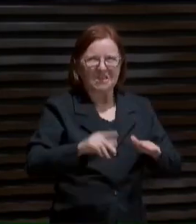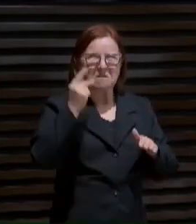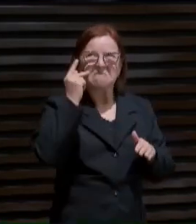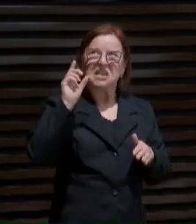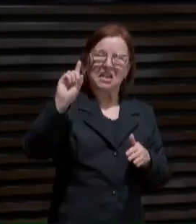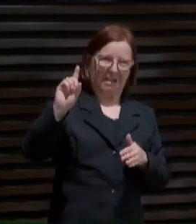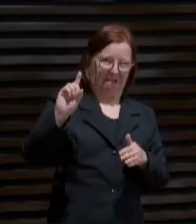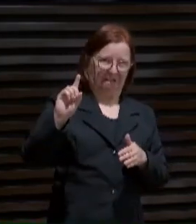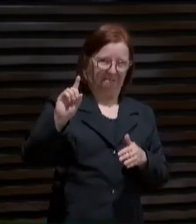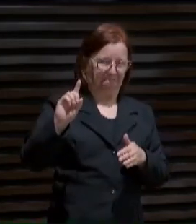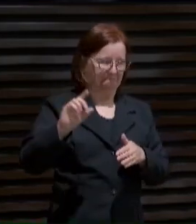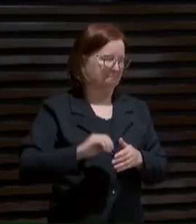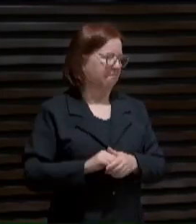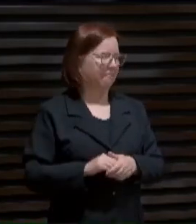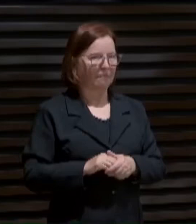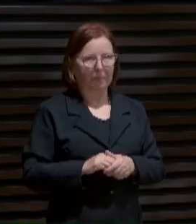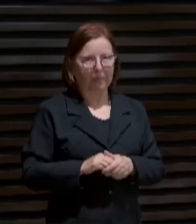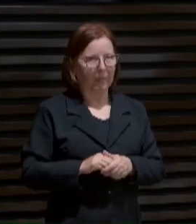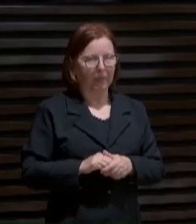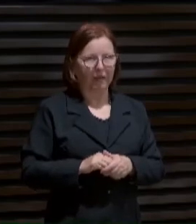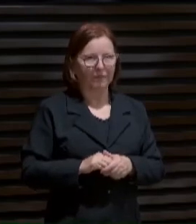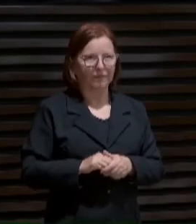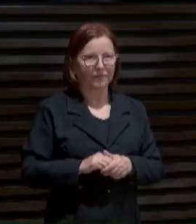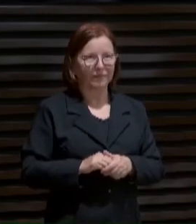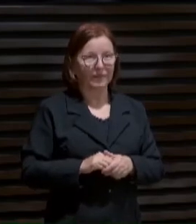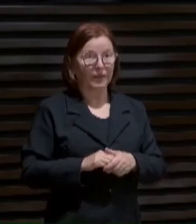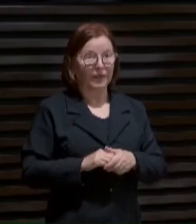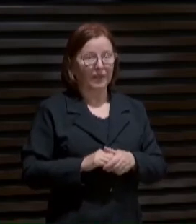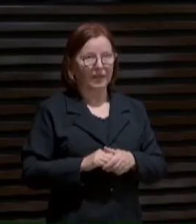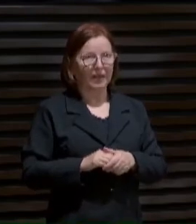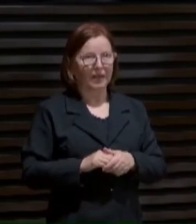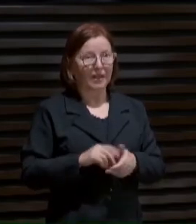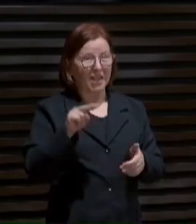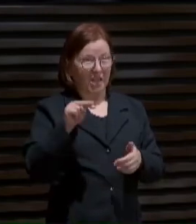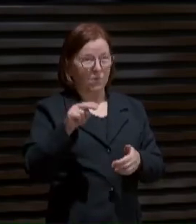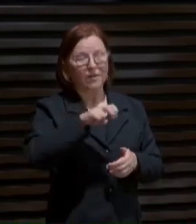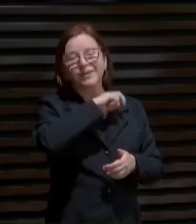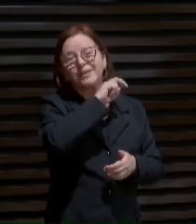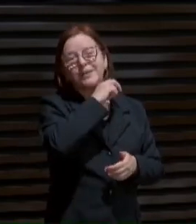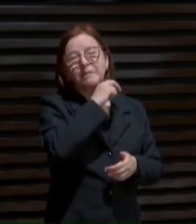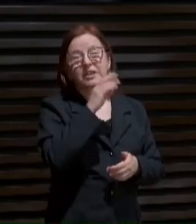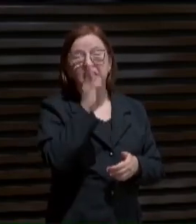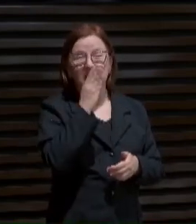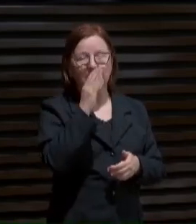11 três eu coloquei só referência o texto nos diz que assim como a serpente enganou a Eva Paulo está dizendo que ele teme